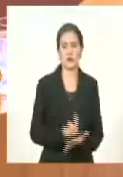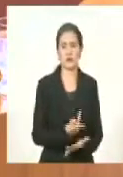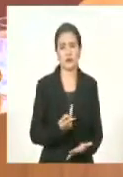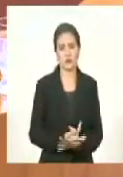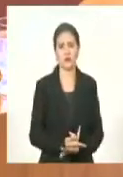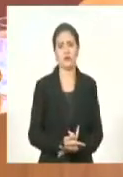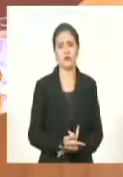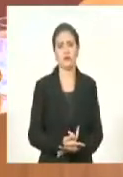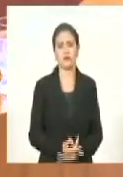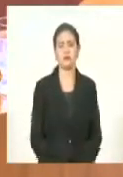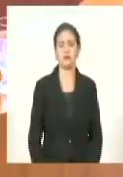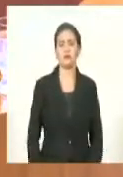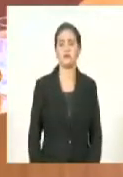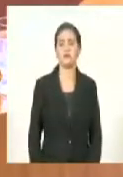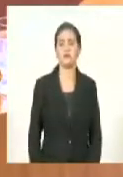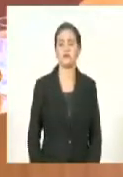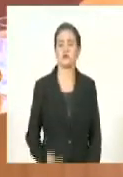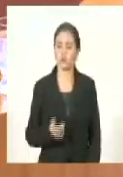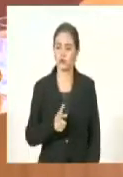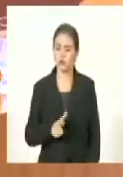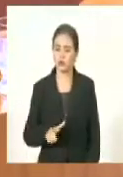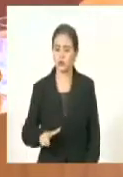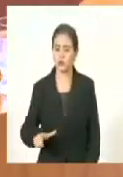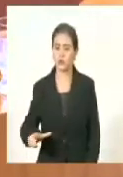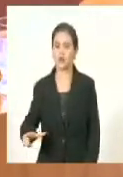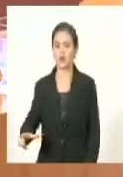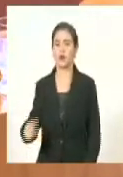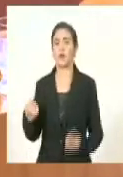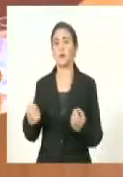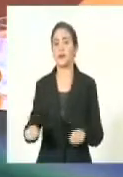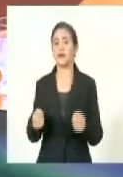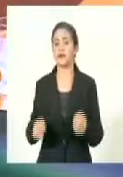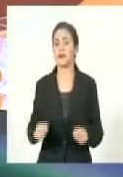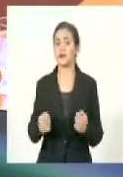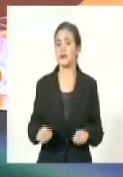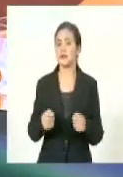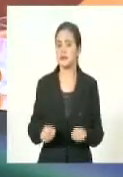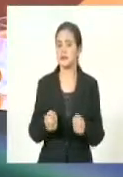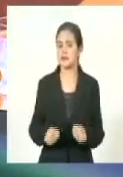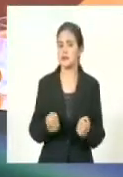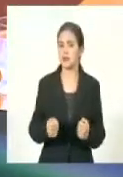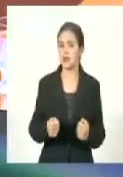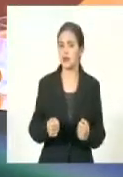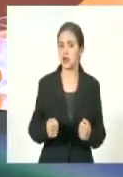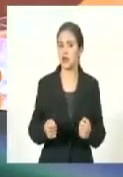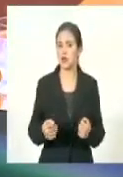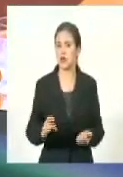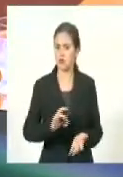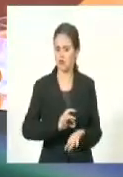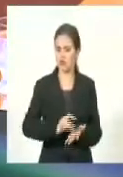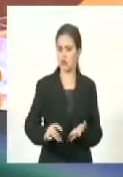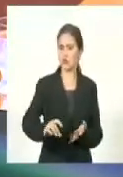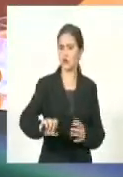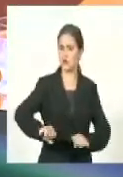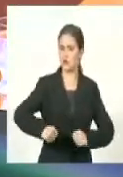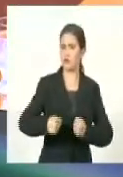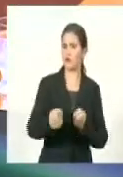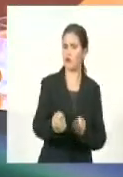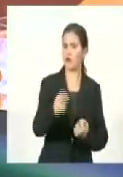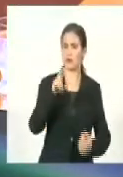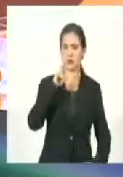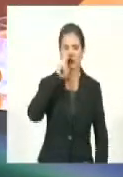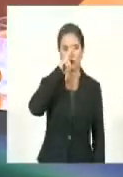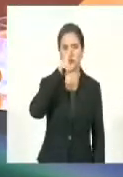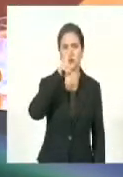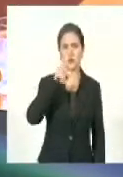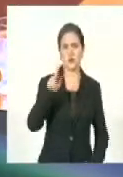Para que o engodo continue, é necessário manter o inimigo forte e poderoso. No imaginário do